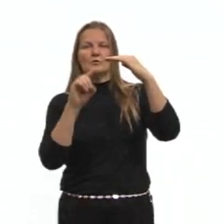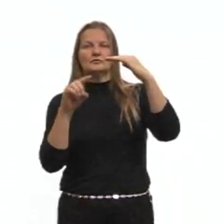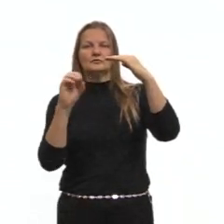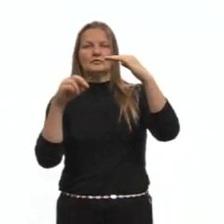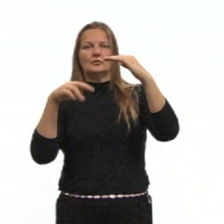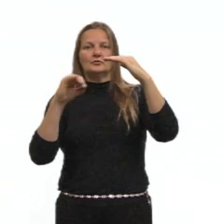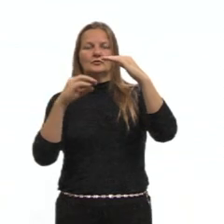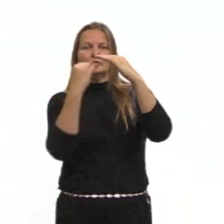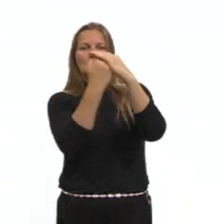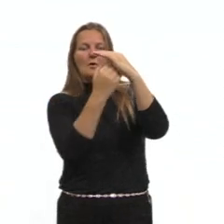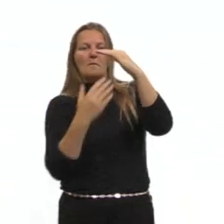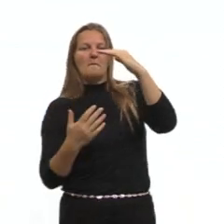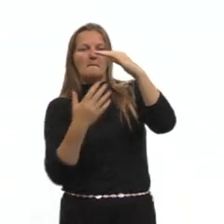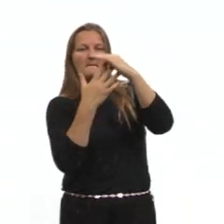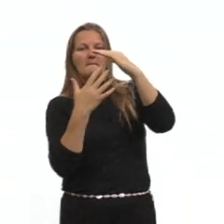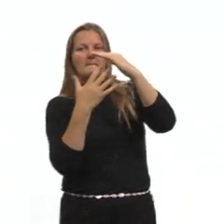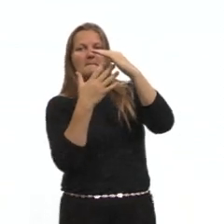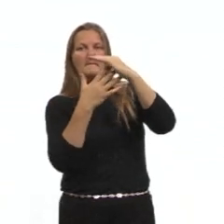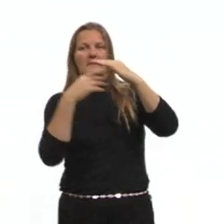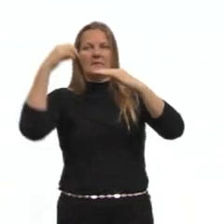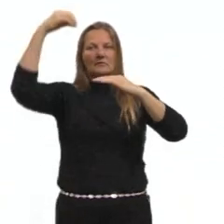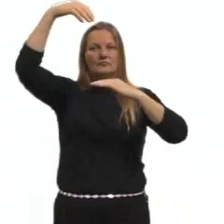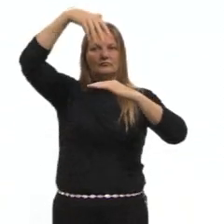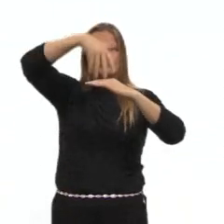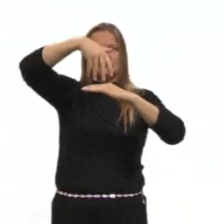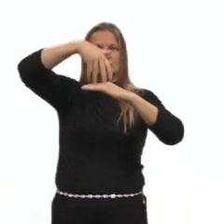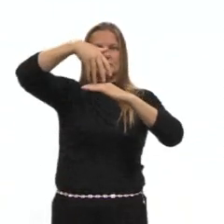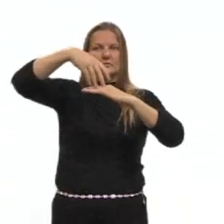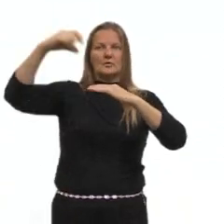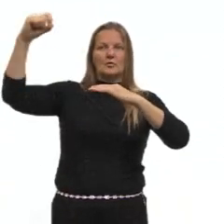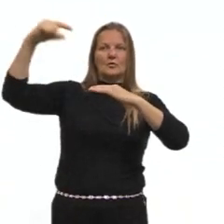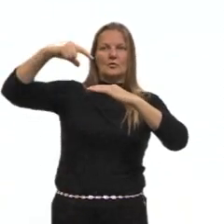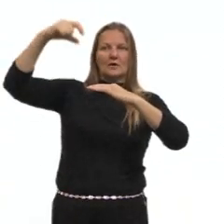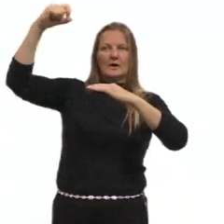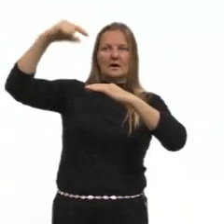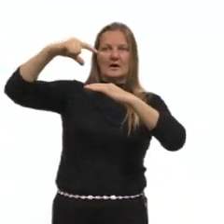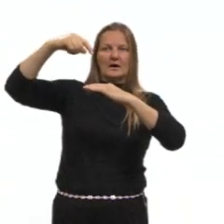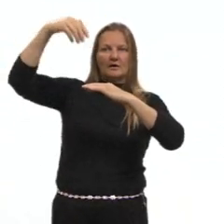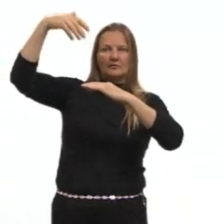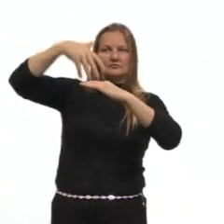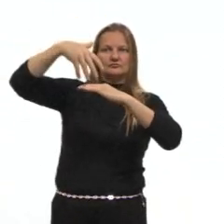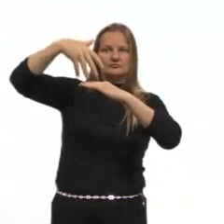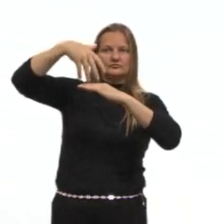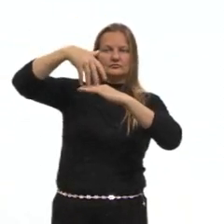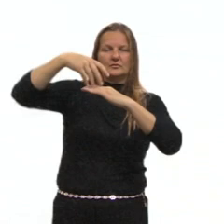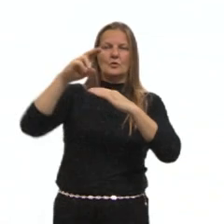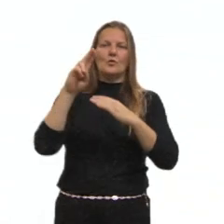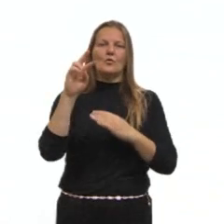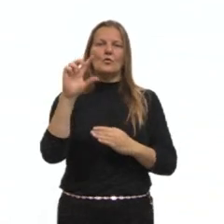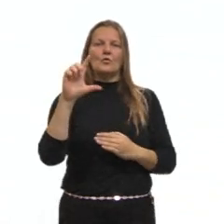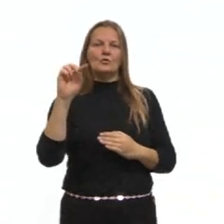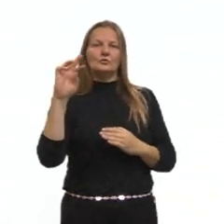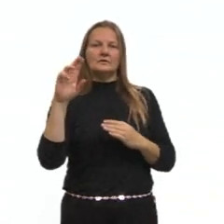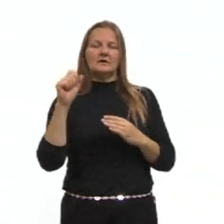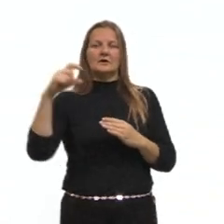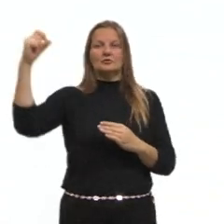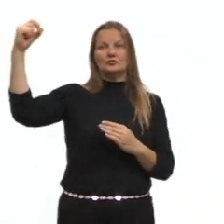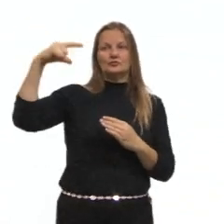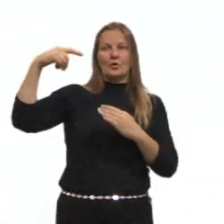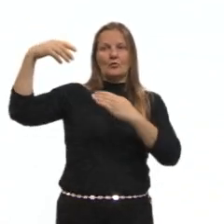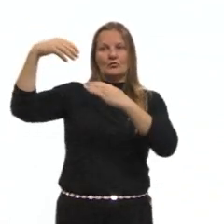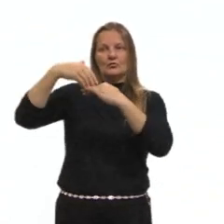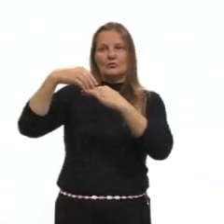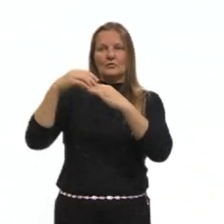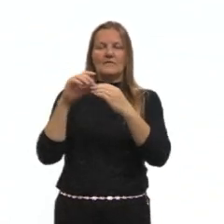ela serve como um protetor para reter os raios ultravioletas né emitidos pelo sol e a gente fala buraco